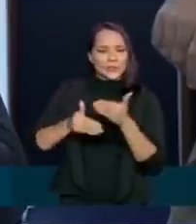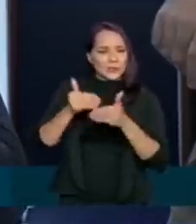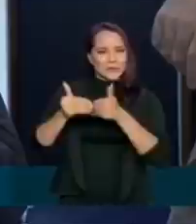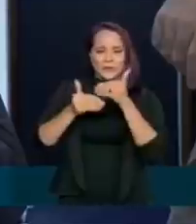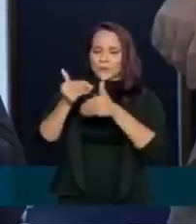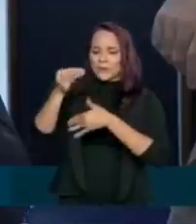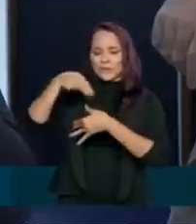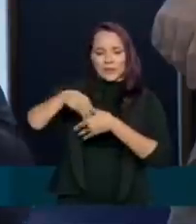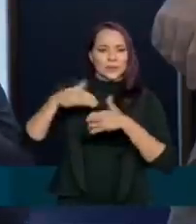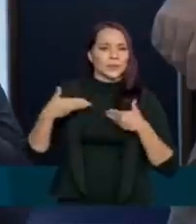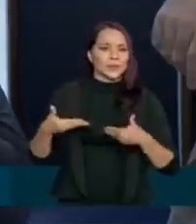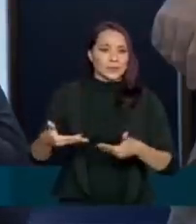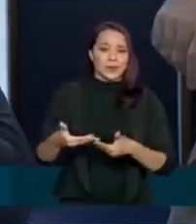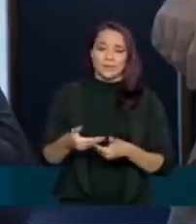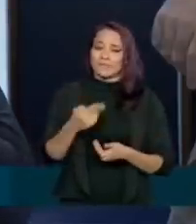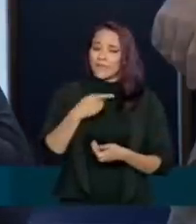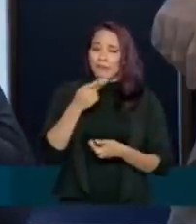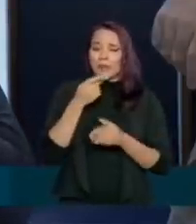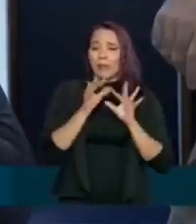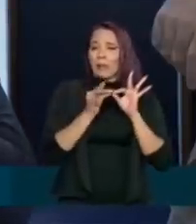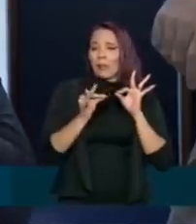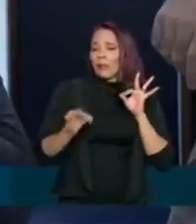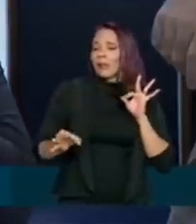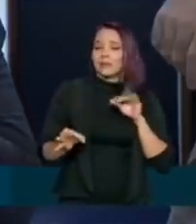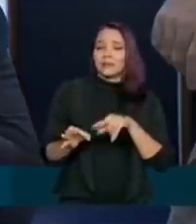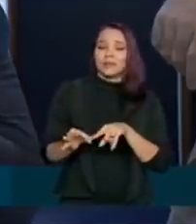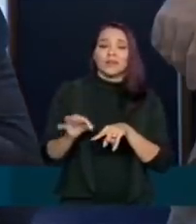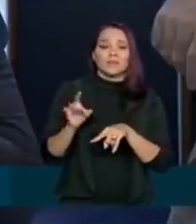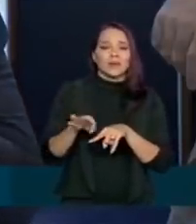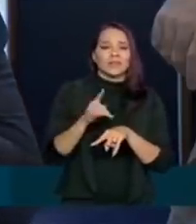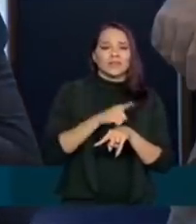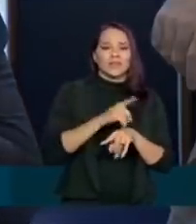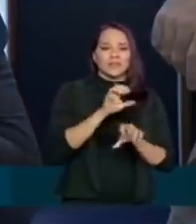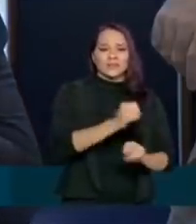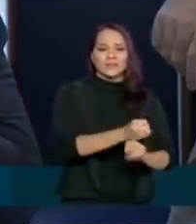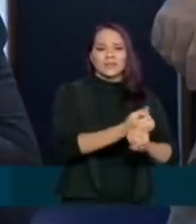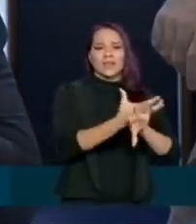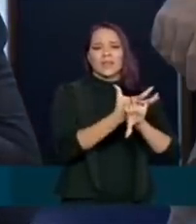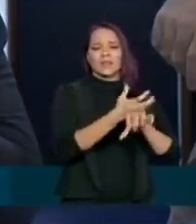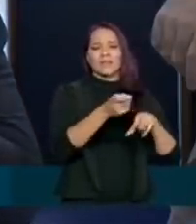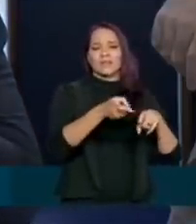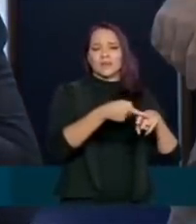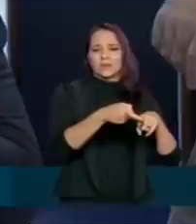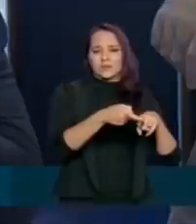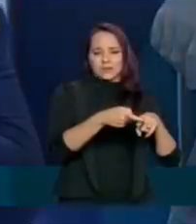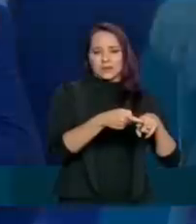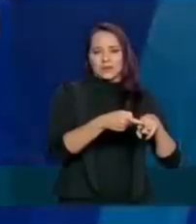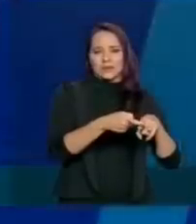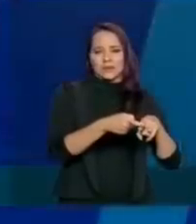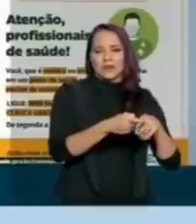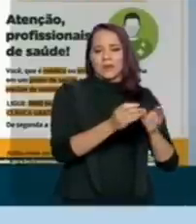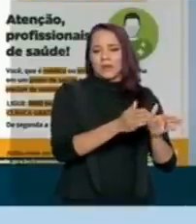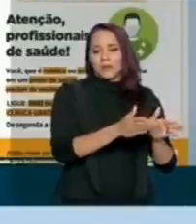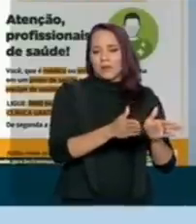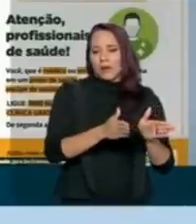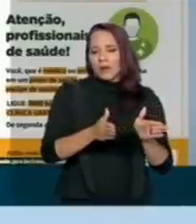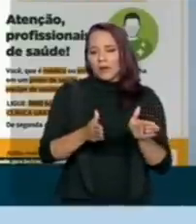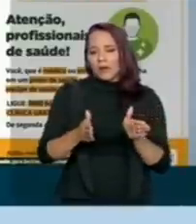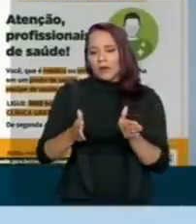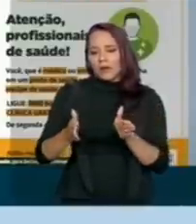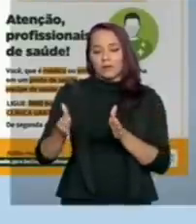do Ministério. Eu não vou me alongar sobre eles, mas eles vão desde a telemedicina e... Pode ir, vai passar